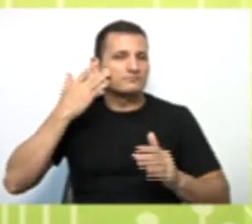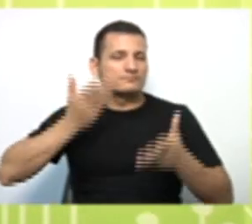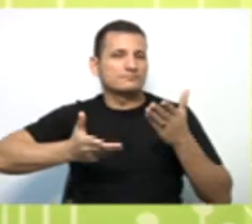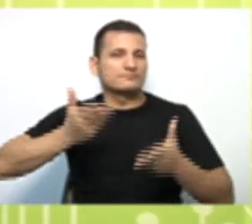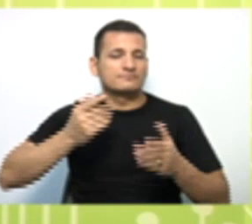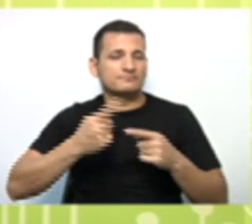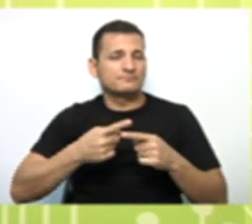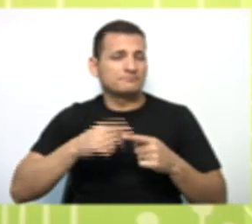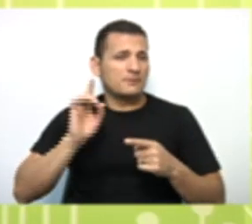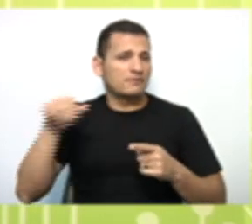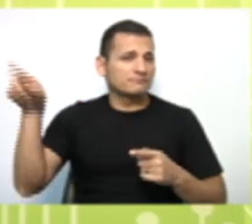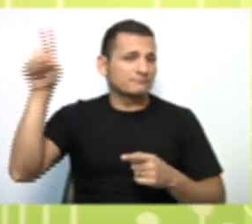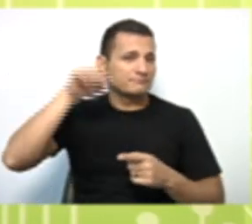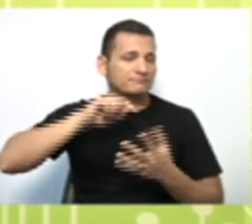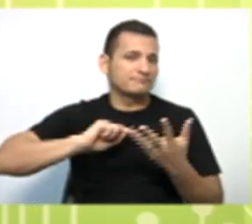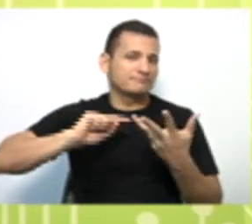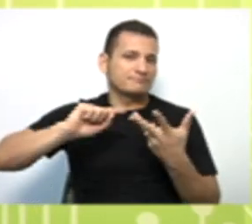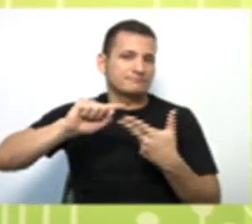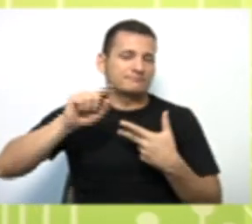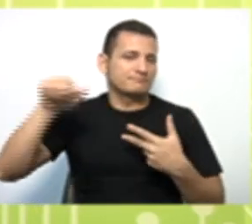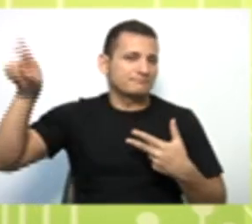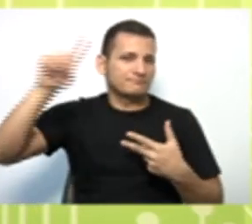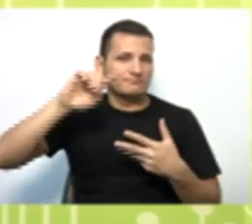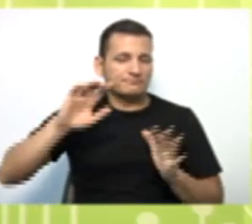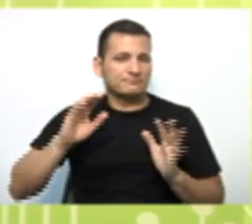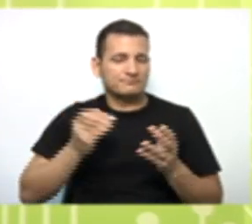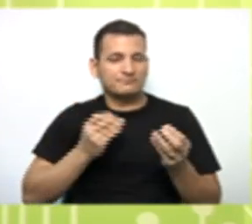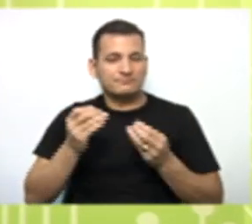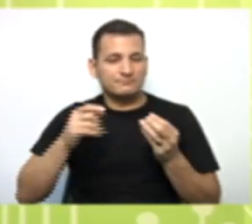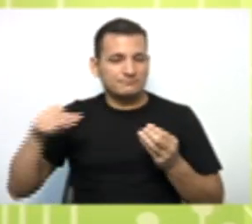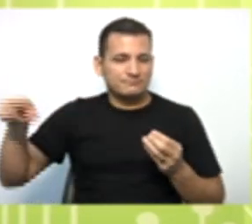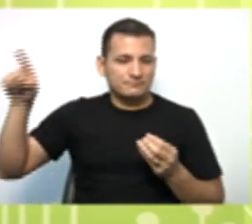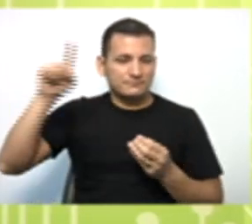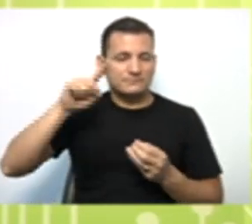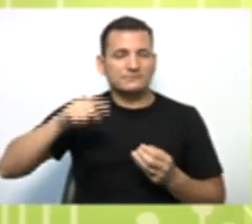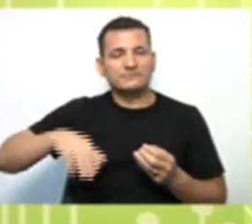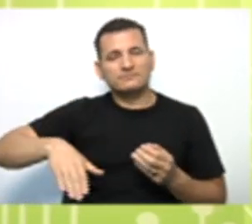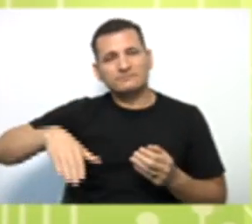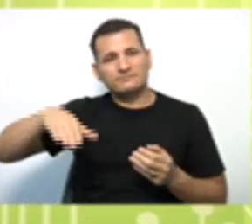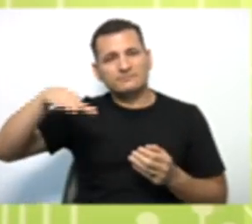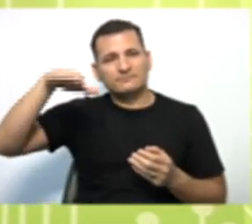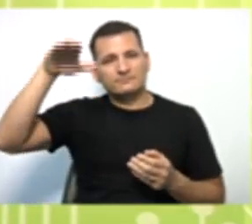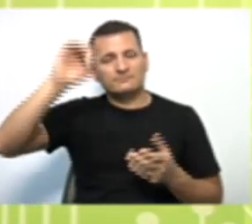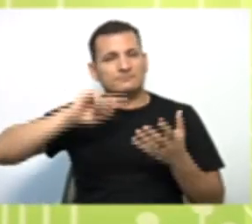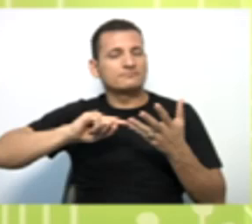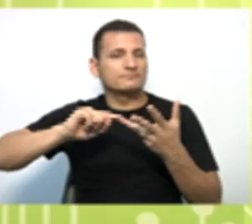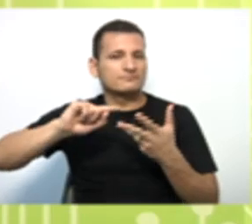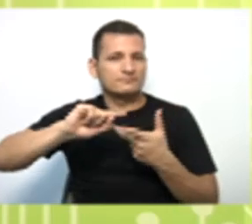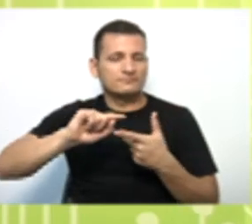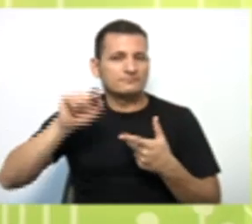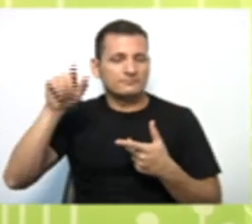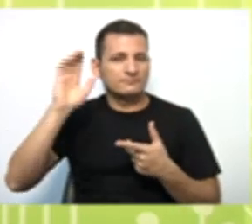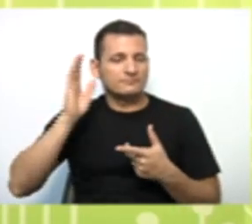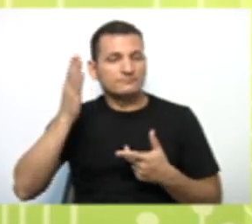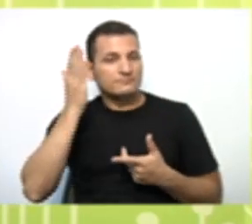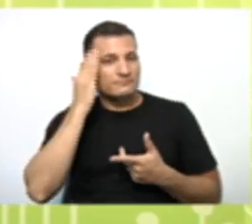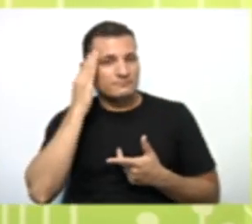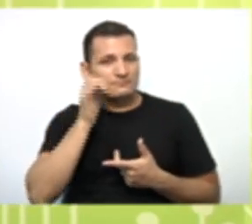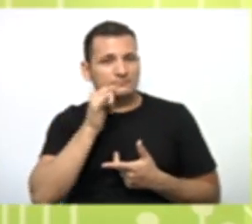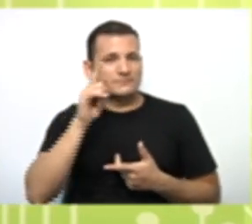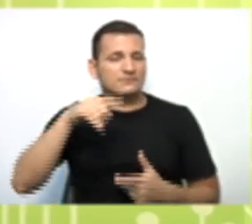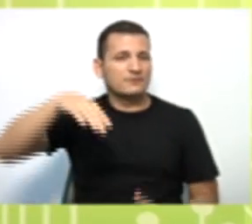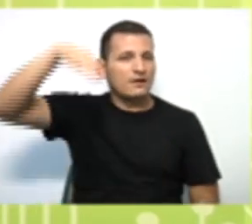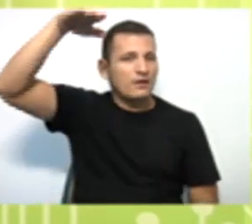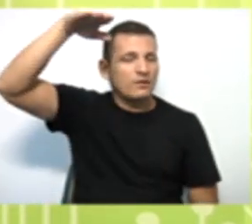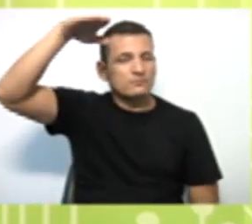maneira deles de contar. Né? Como eles cresceram com aquela maneira de contar, eles já têm a noção se aquilo é